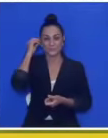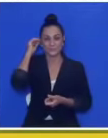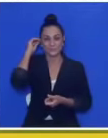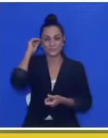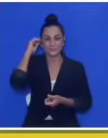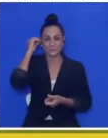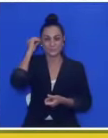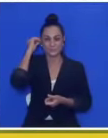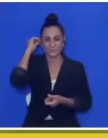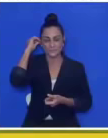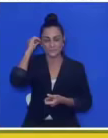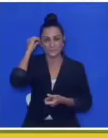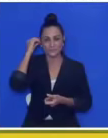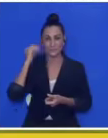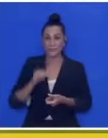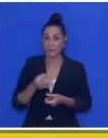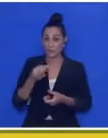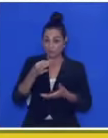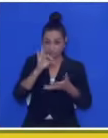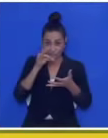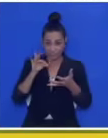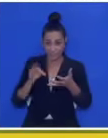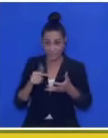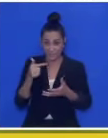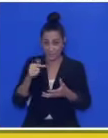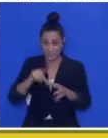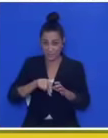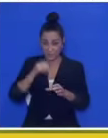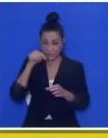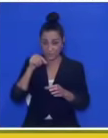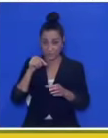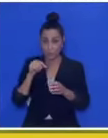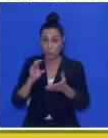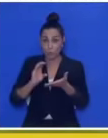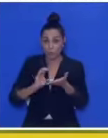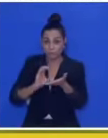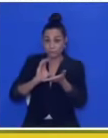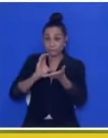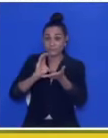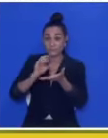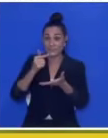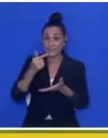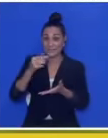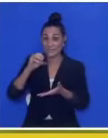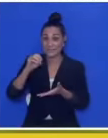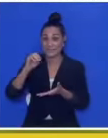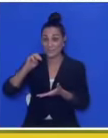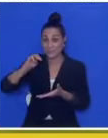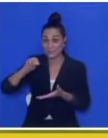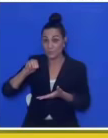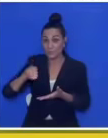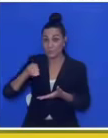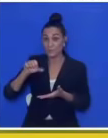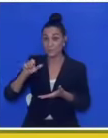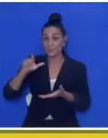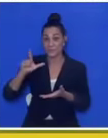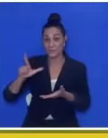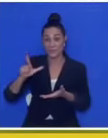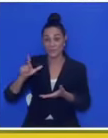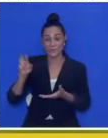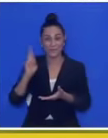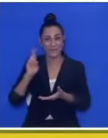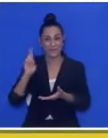Vamos confirmar as 7 dezenas sorteadas no dia de sorte, com o prêmio estimado em R$ 700 mil.